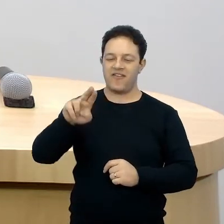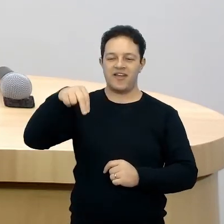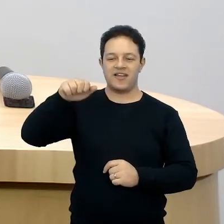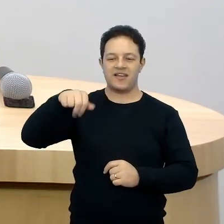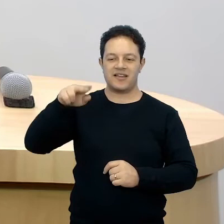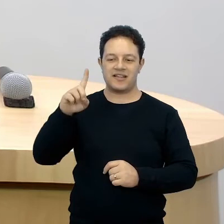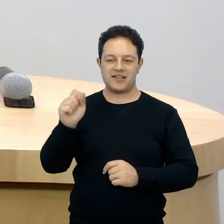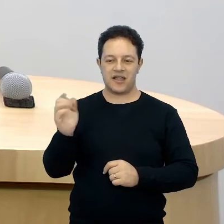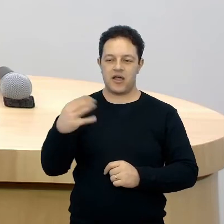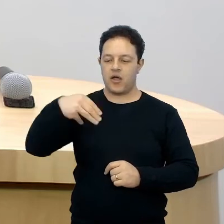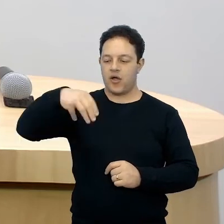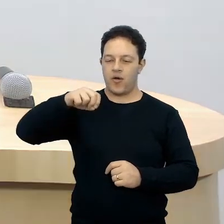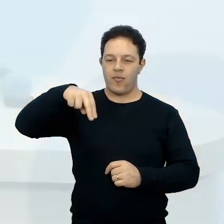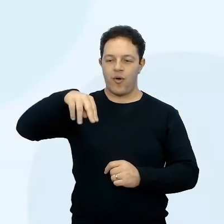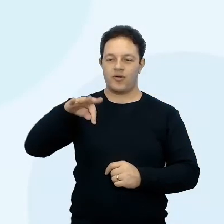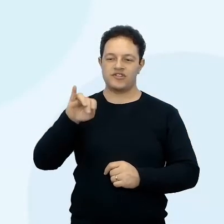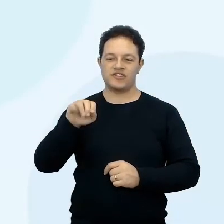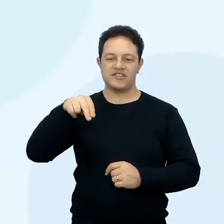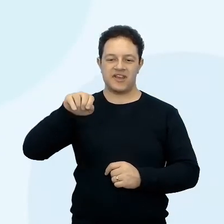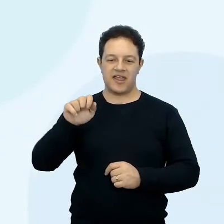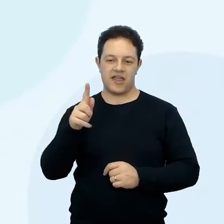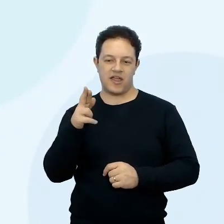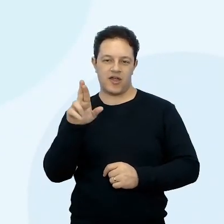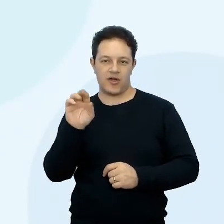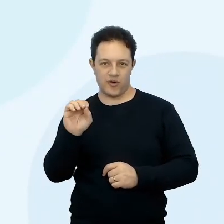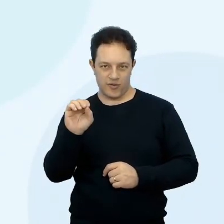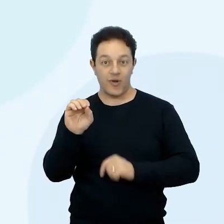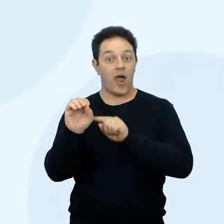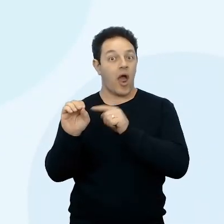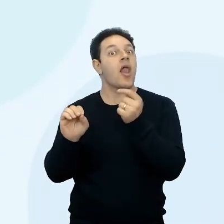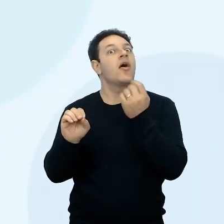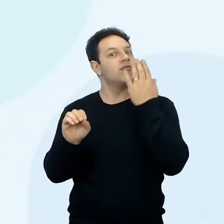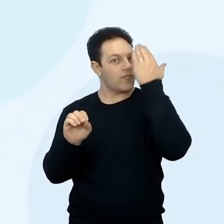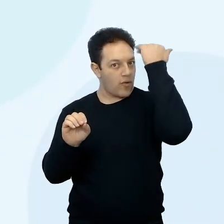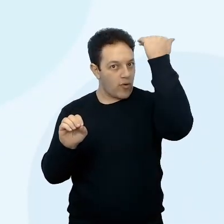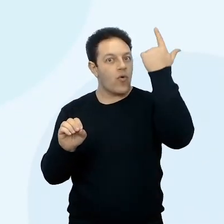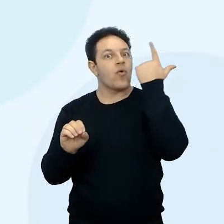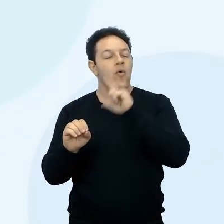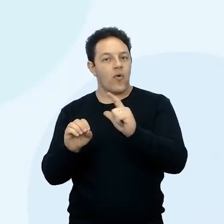merecia, está no LED aí, que é o Central do Brasil, em